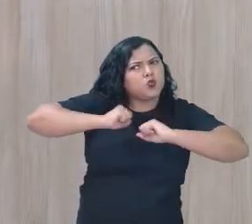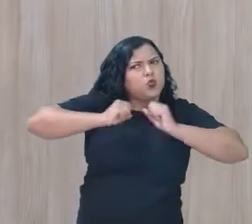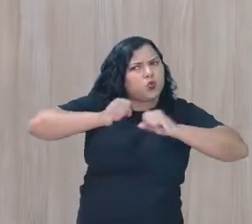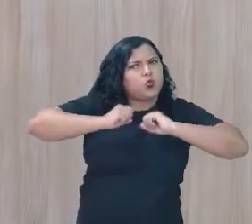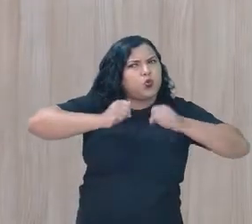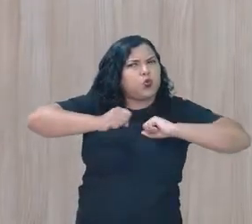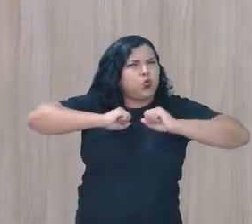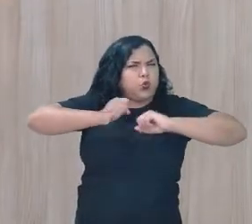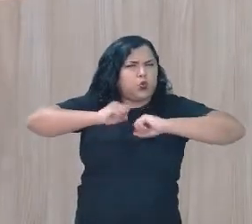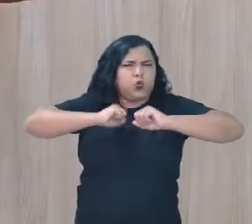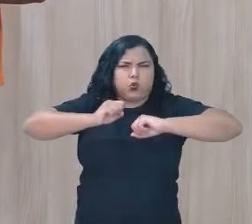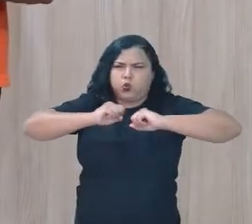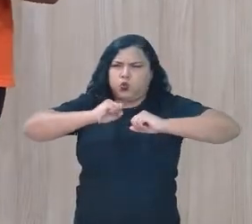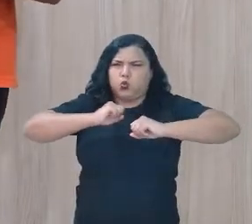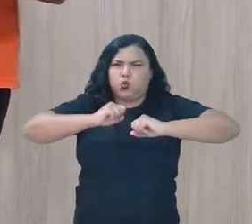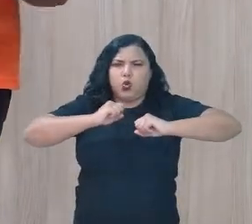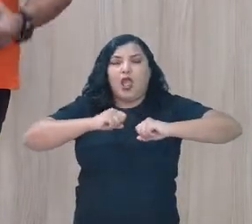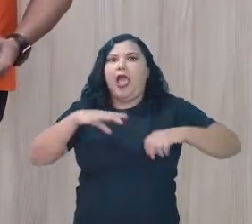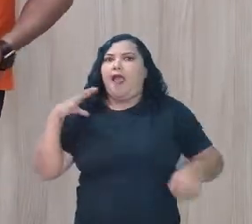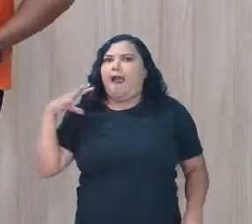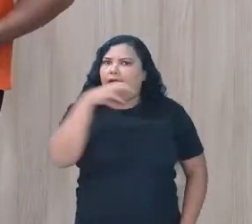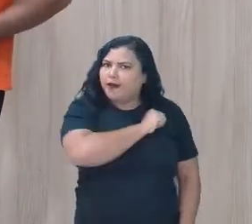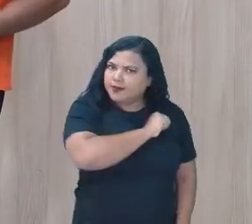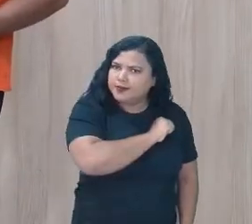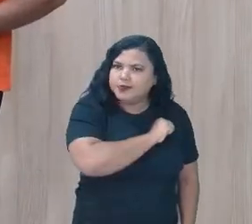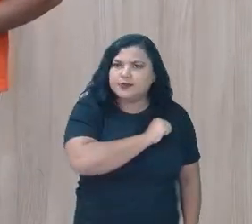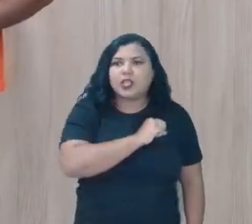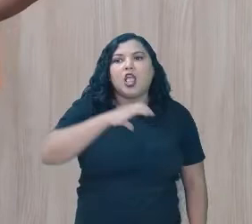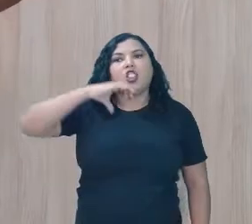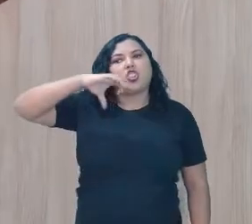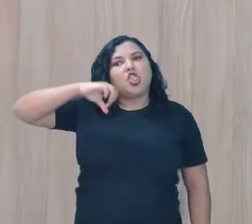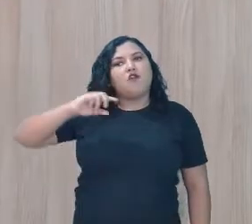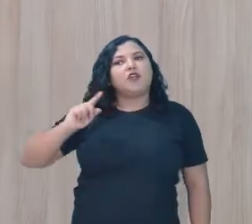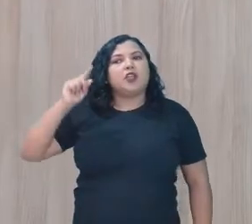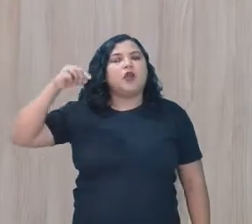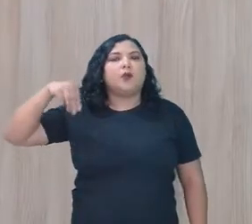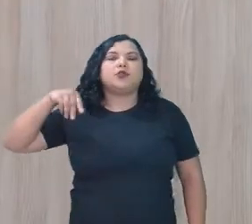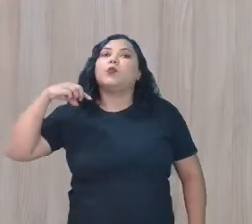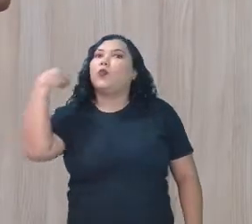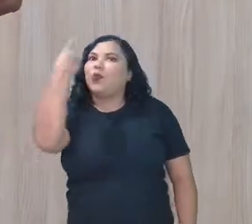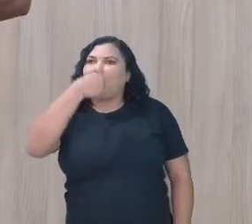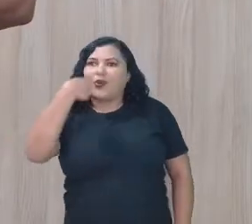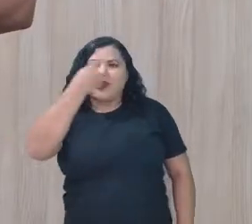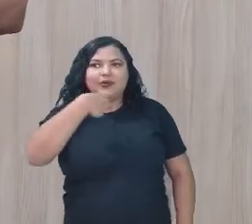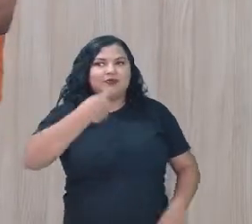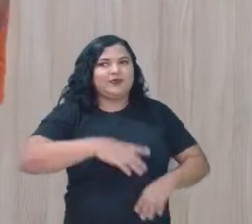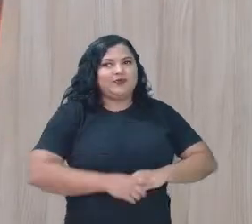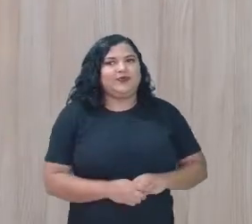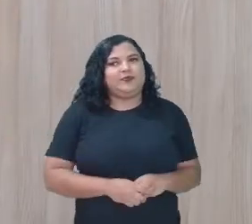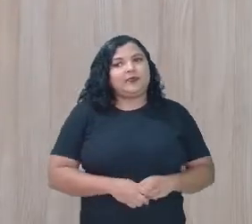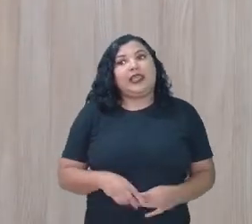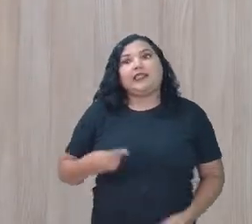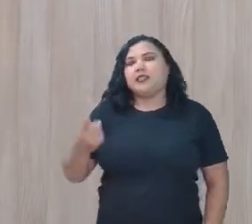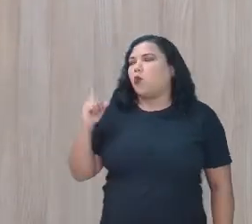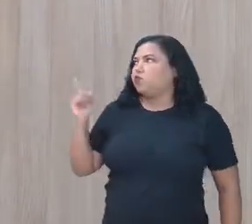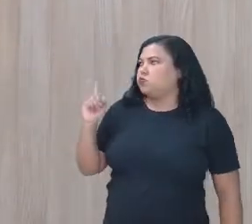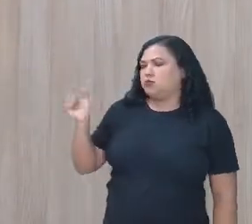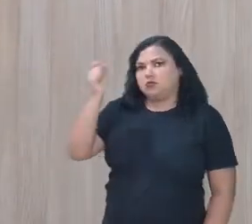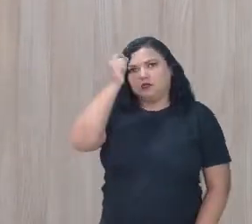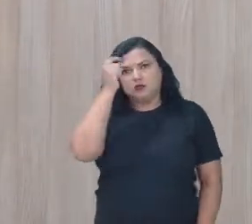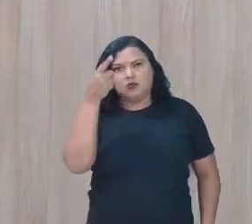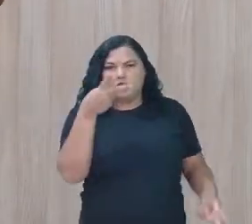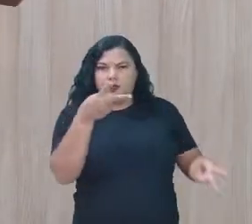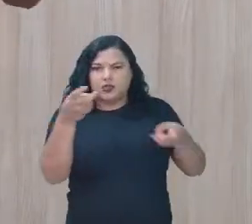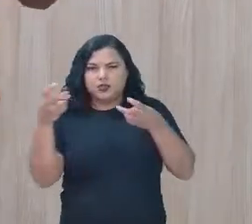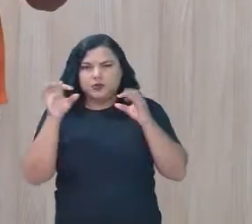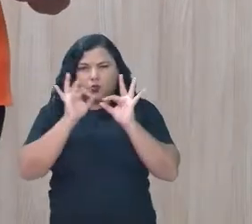correndo, ou seja, você vai numa velocidade maior, aí de 9 km por hora, certo? Essa ideia aí